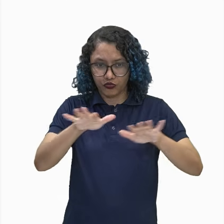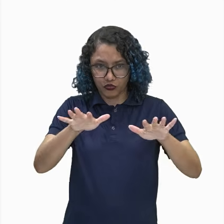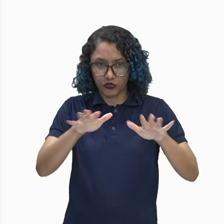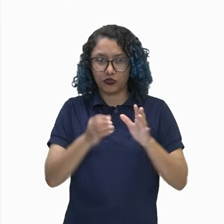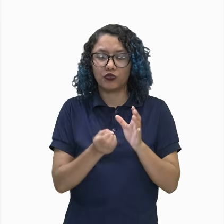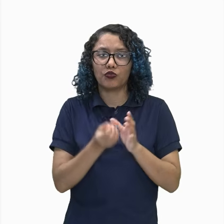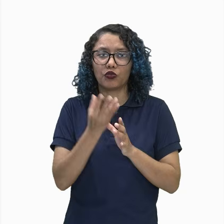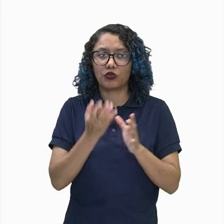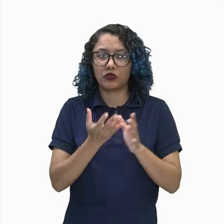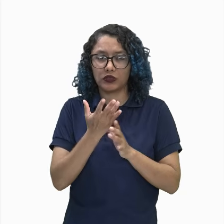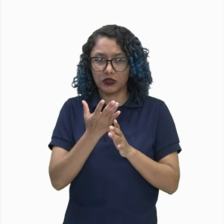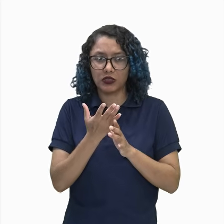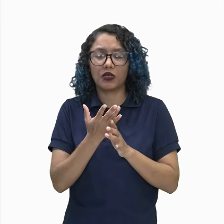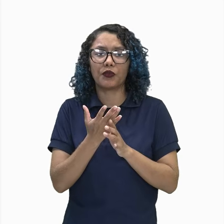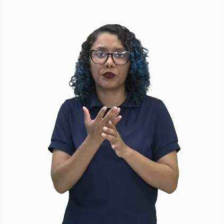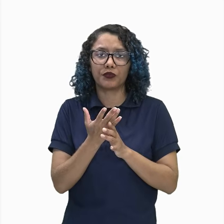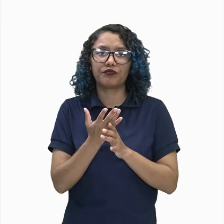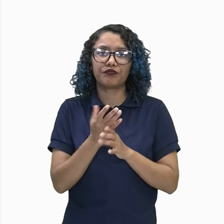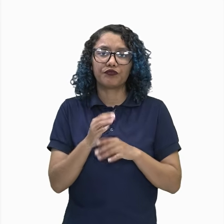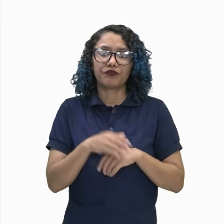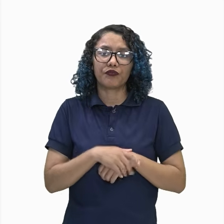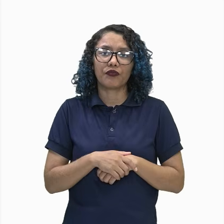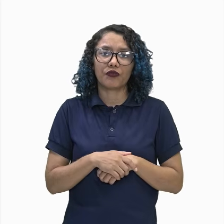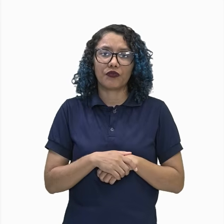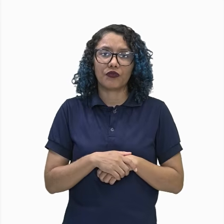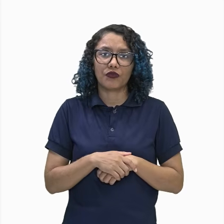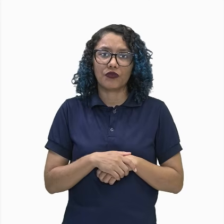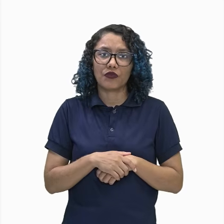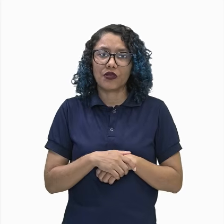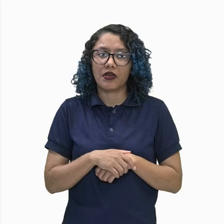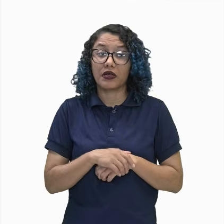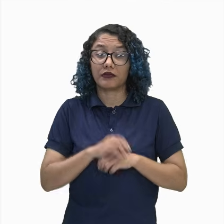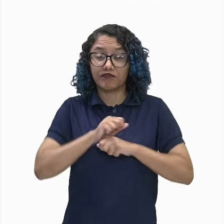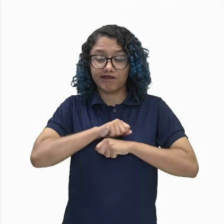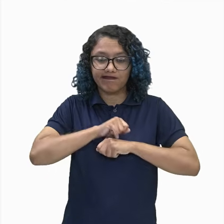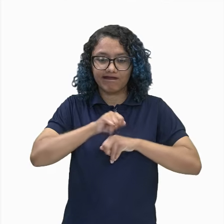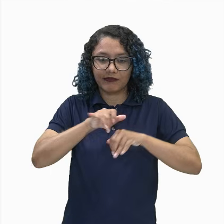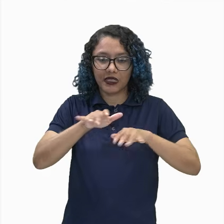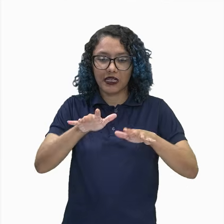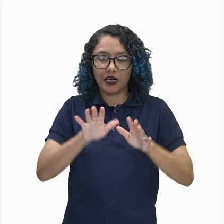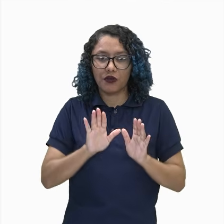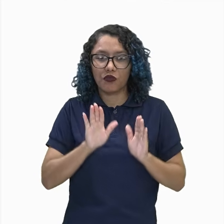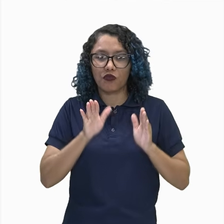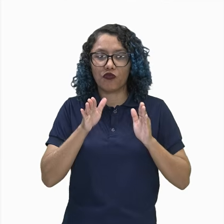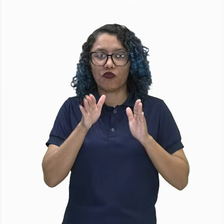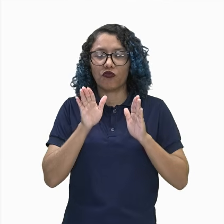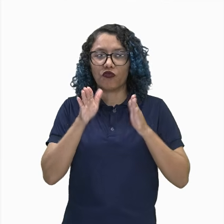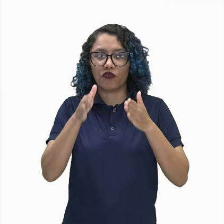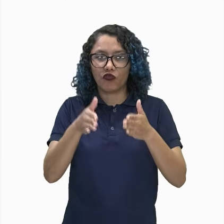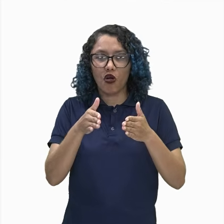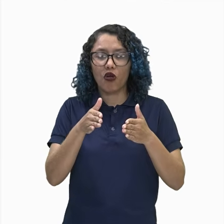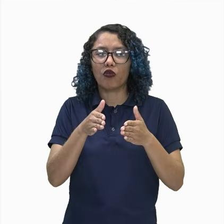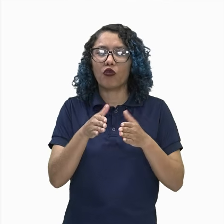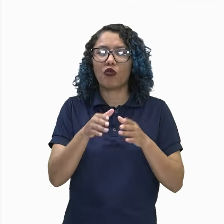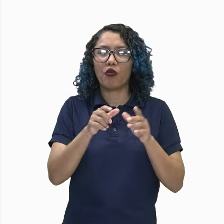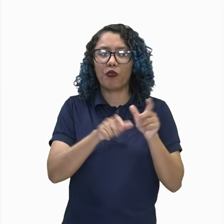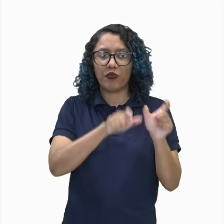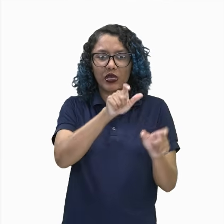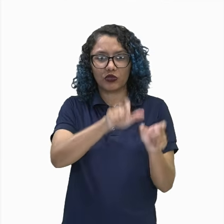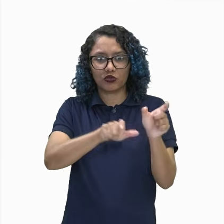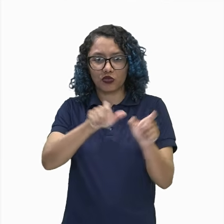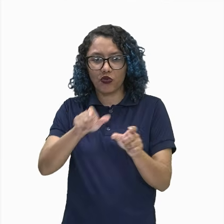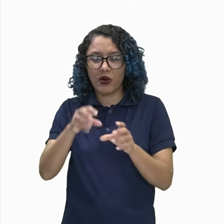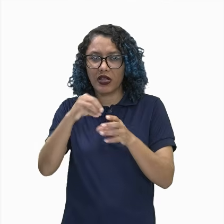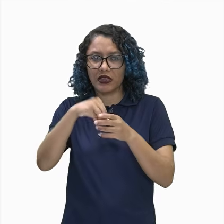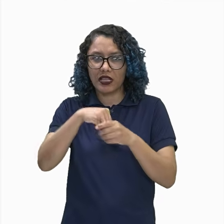produzidos e irão alcançar pessoas em diferentes contextos da nossa sociedade,